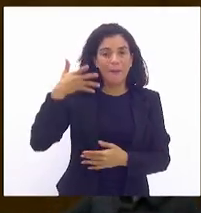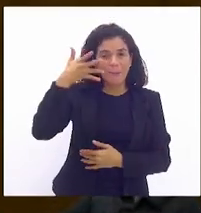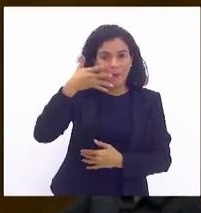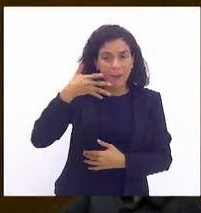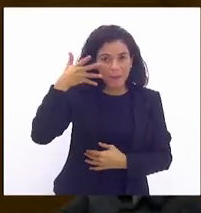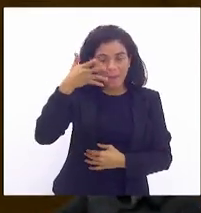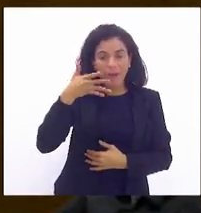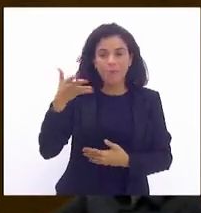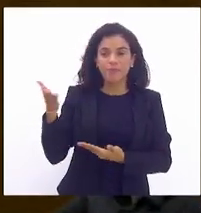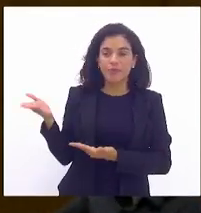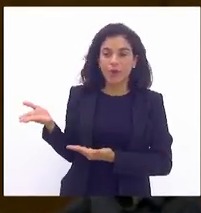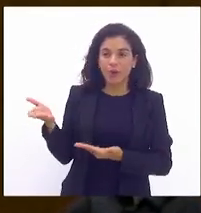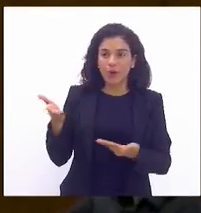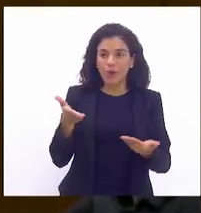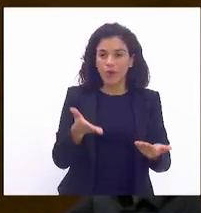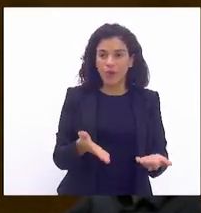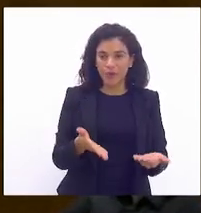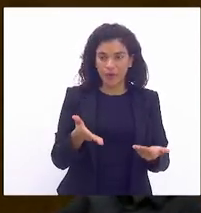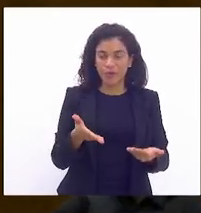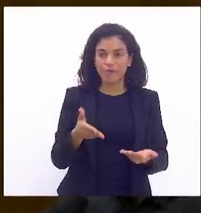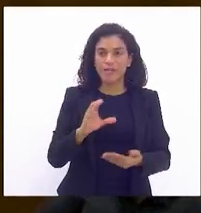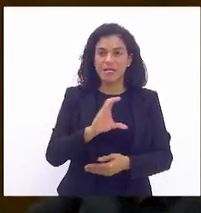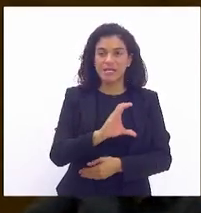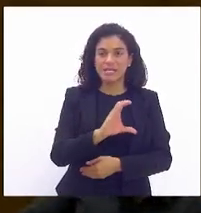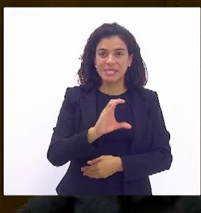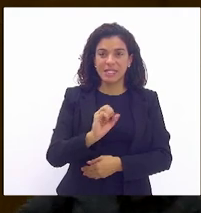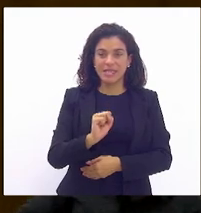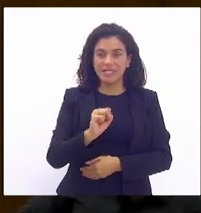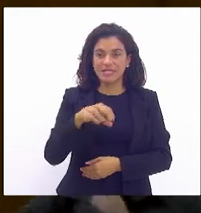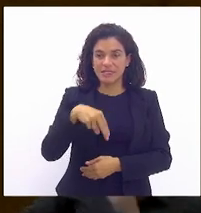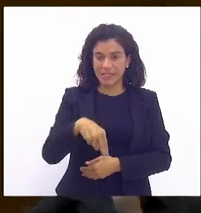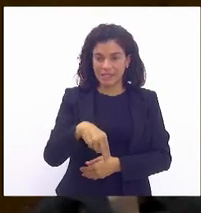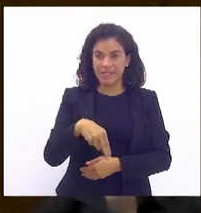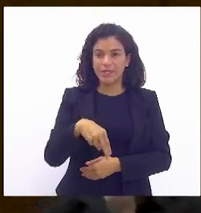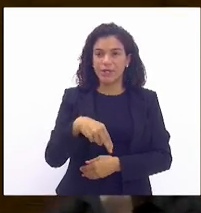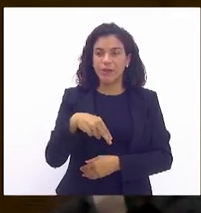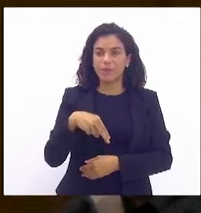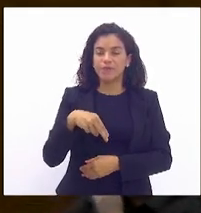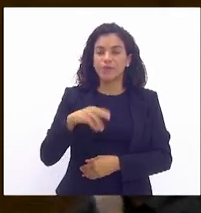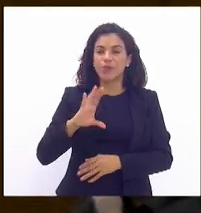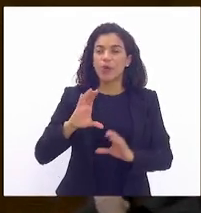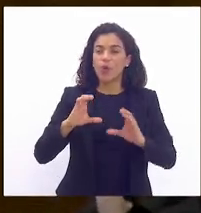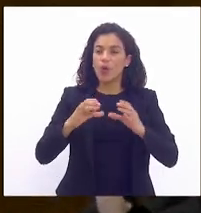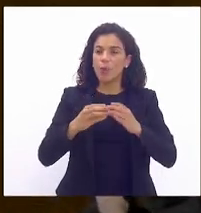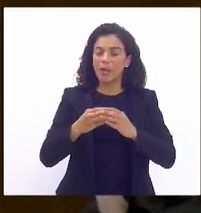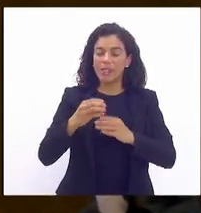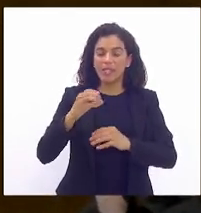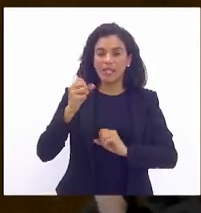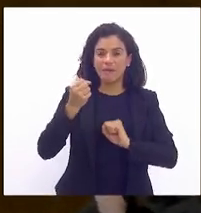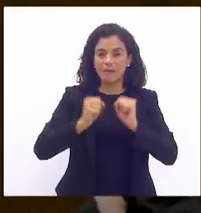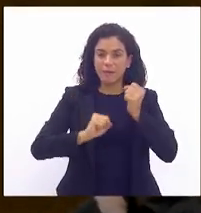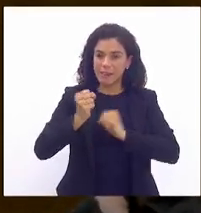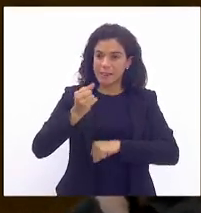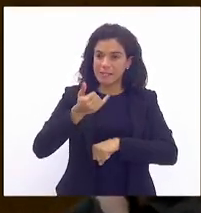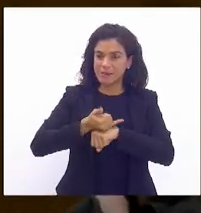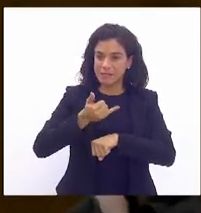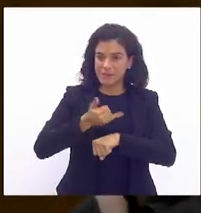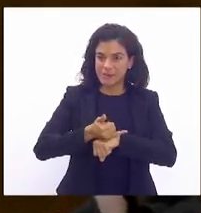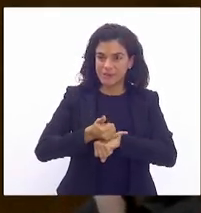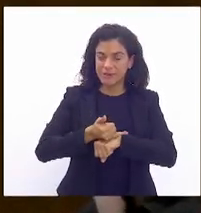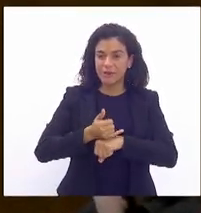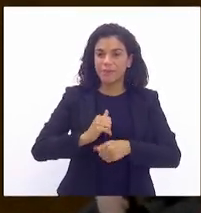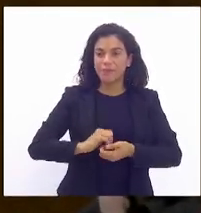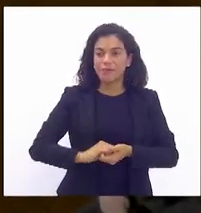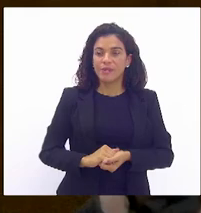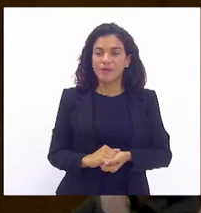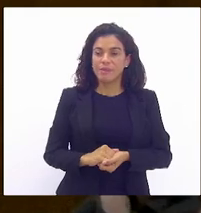e convido o representante da FSN, Companhia Siderúrgica Nacional, Aldo José, gerente de meio ambiente, para poder